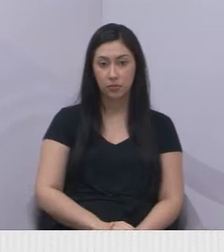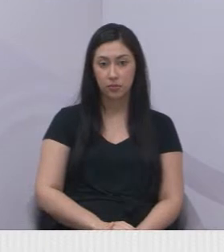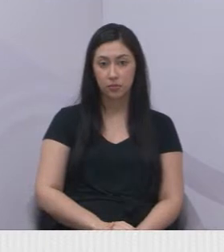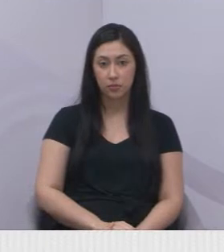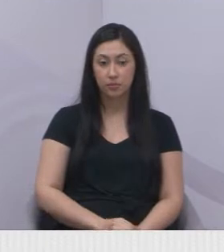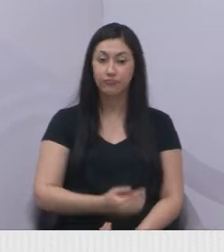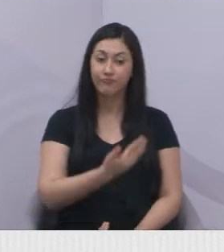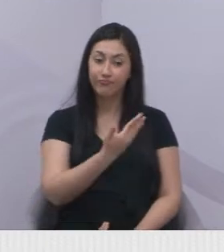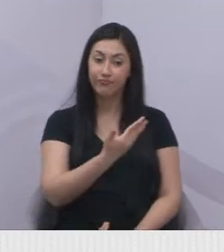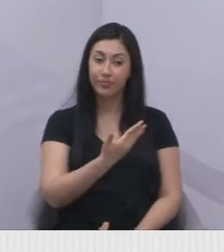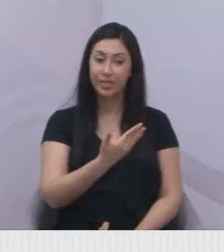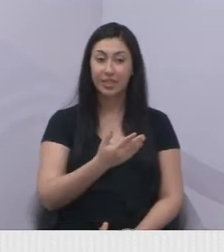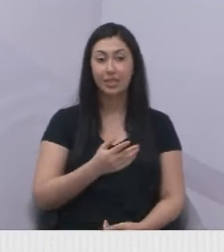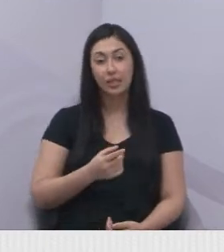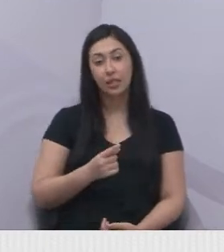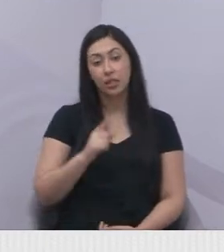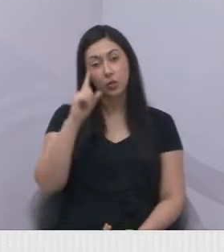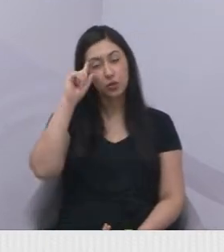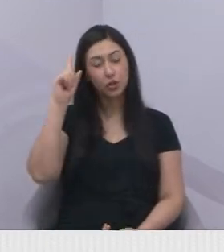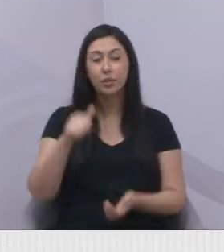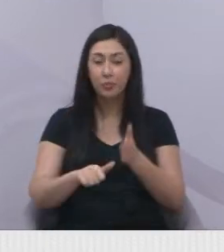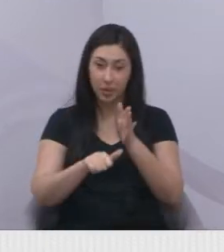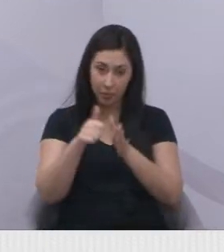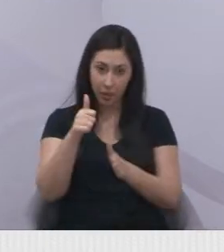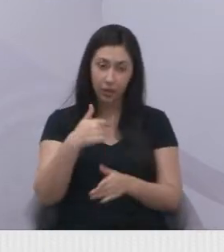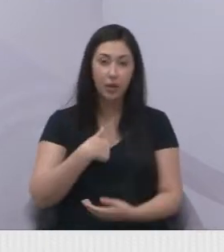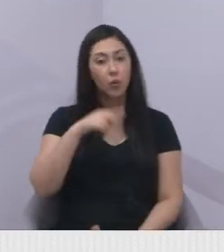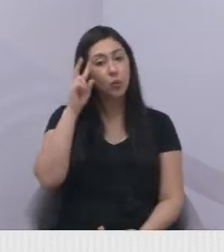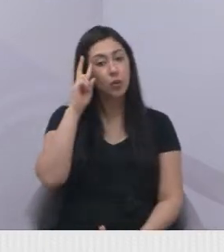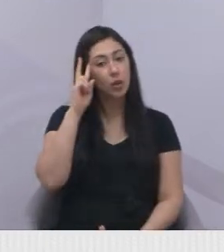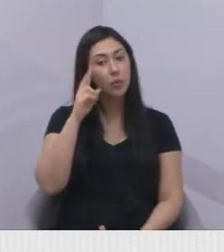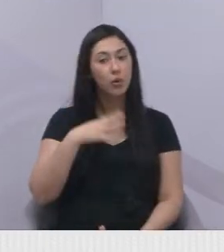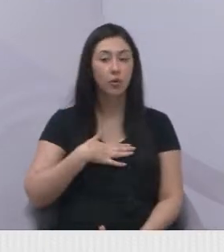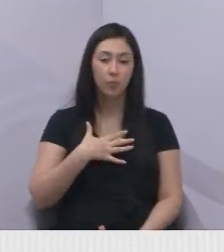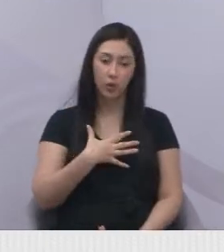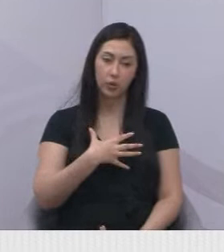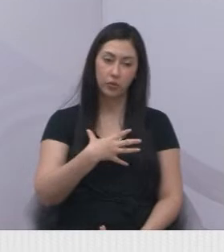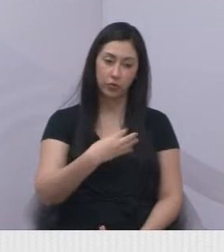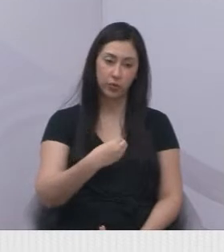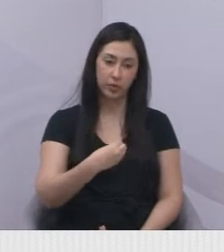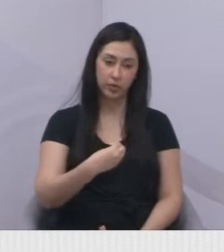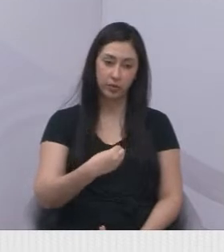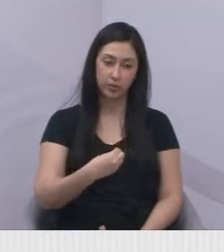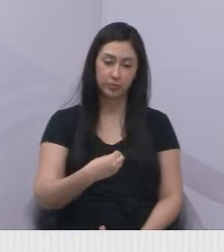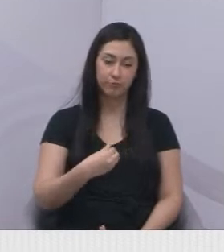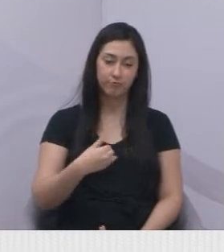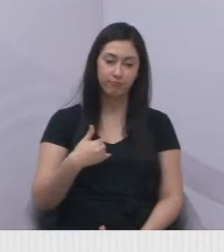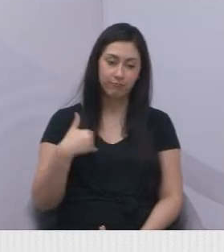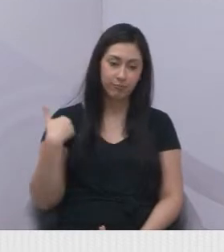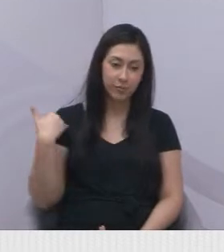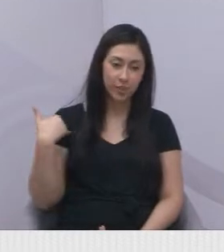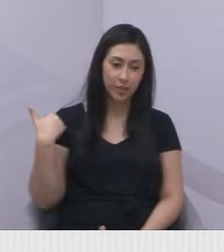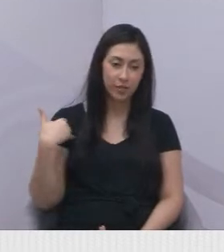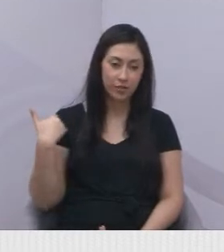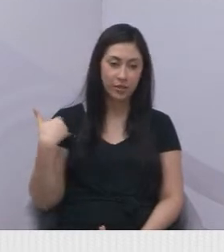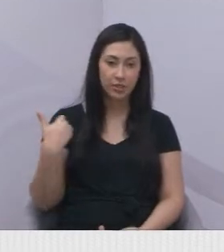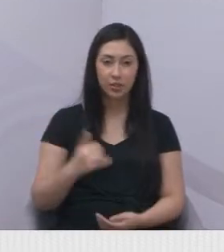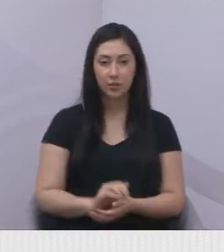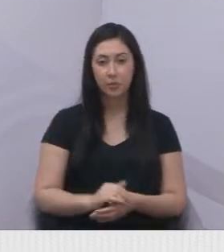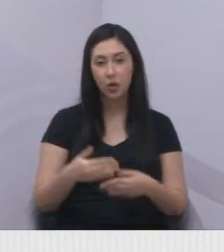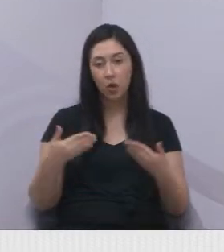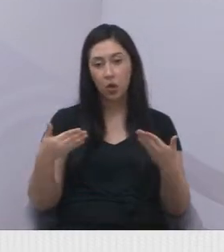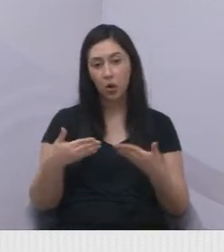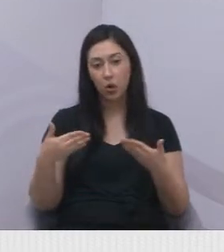E aí, todo dia primeiro, eu lembro do meu filho, né? Faz aniversário do meu filho hoje,